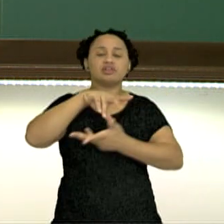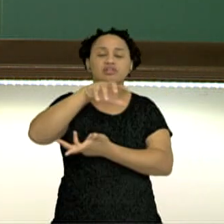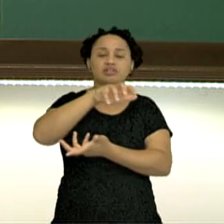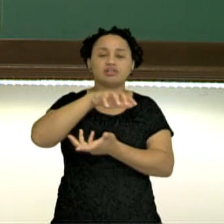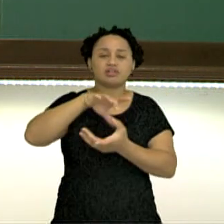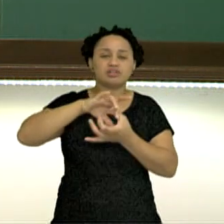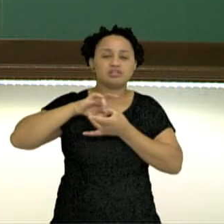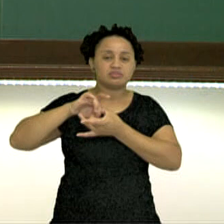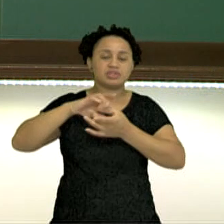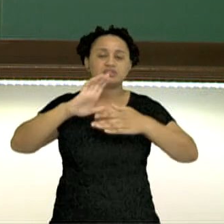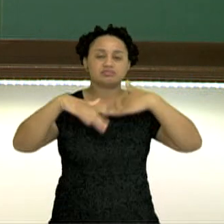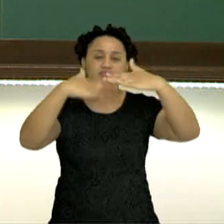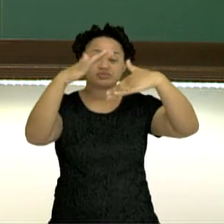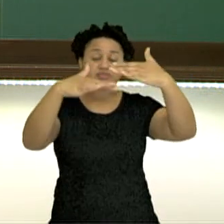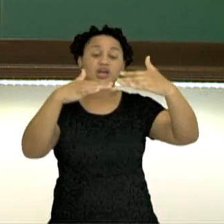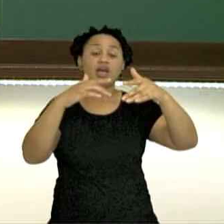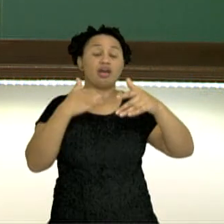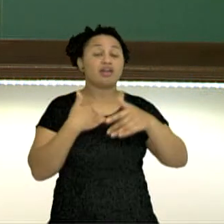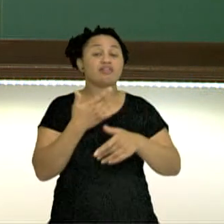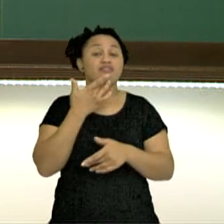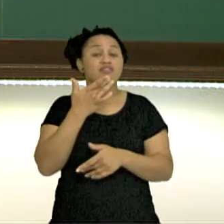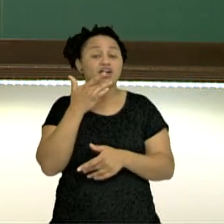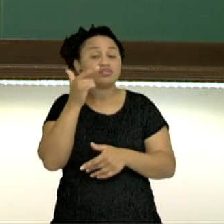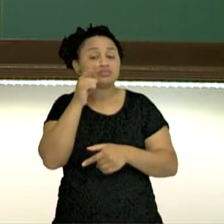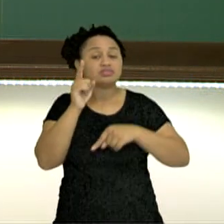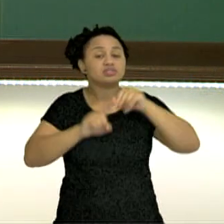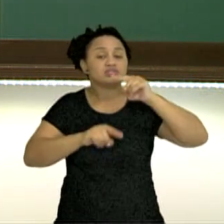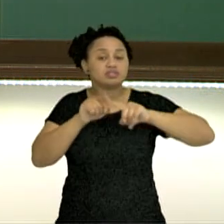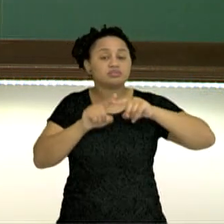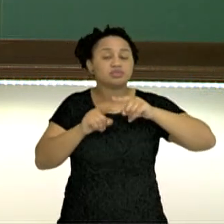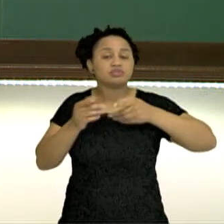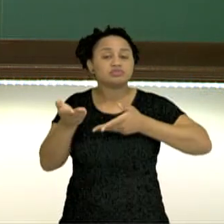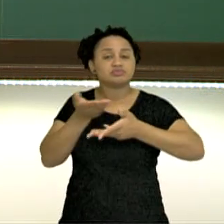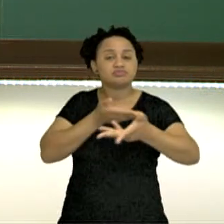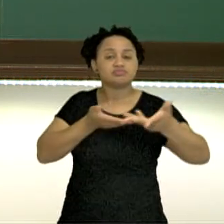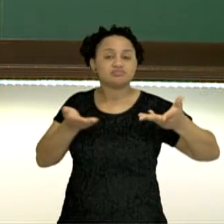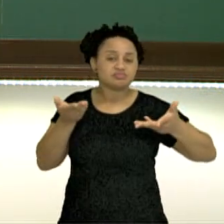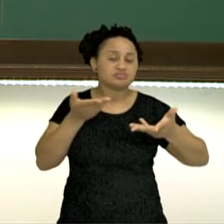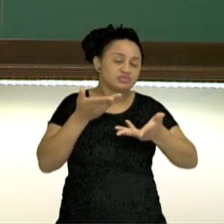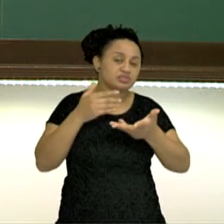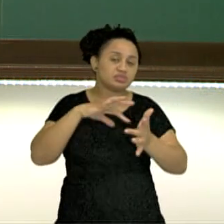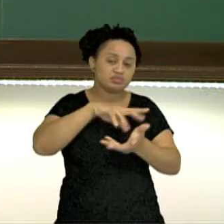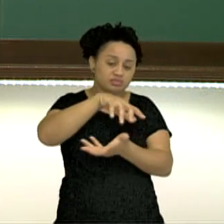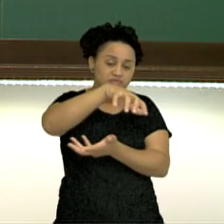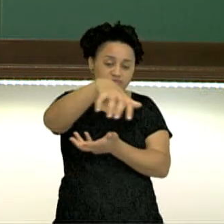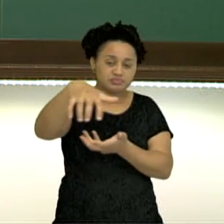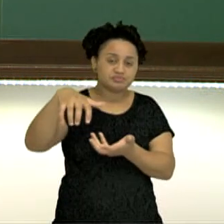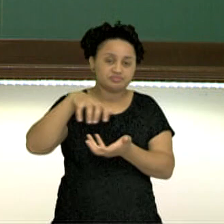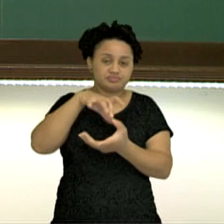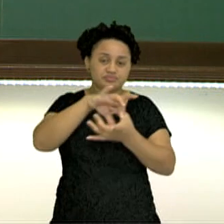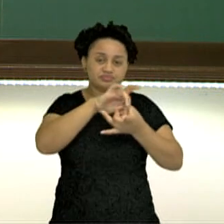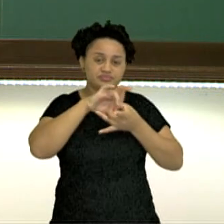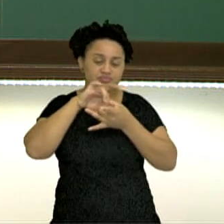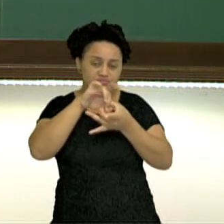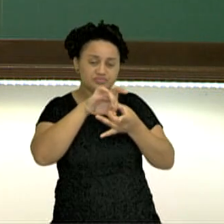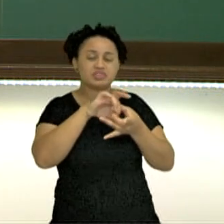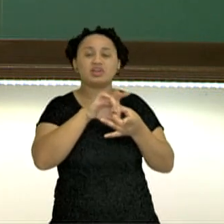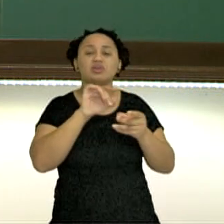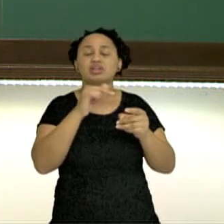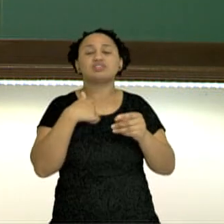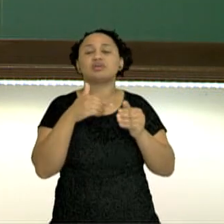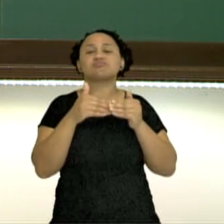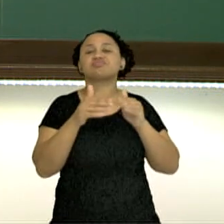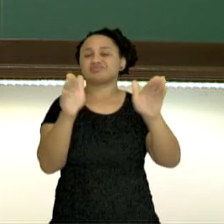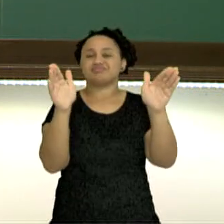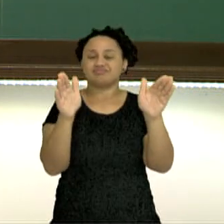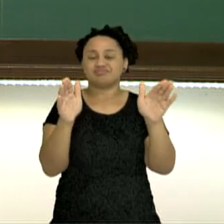a facilidade da circulação de produtos, serviços e mercadorias no mundo global, eles estavam cada vez mais